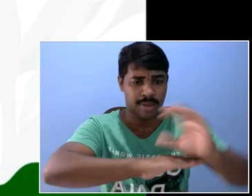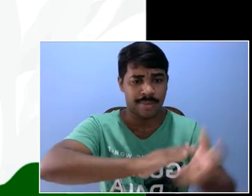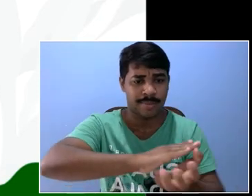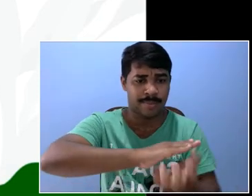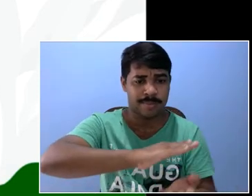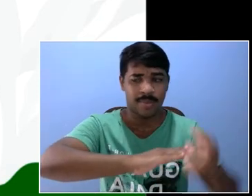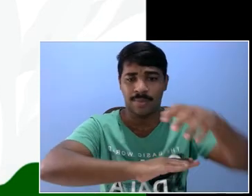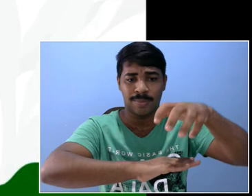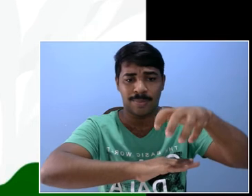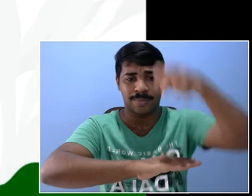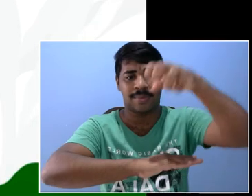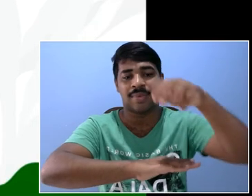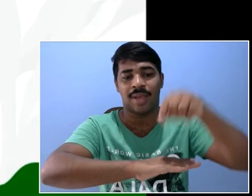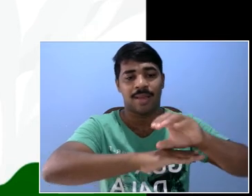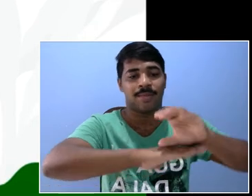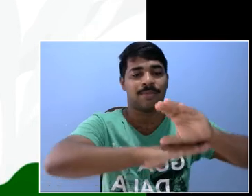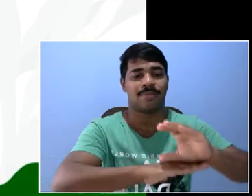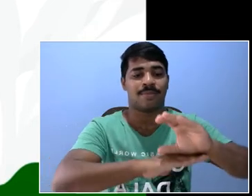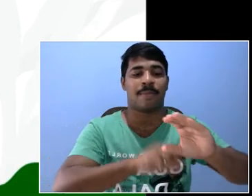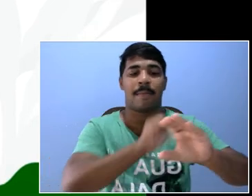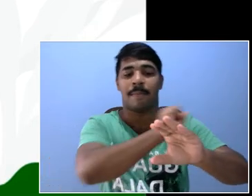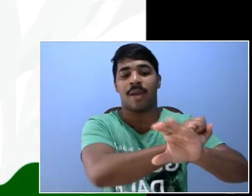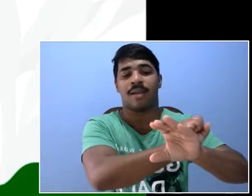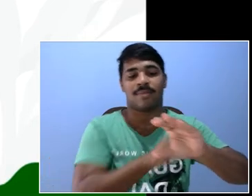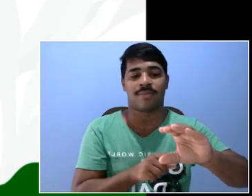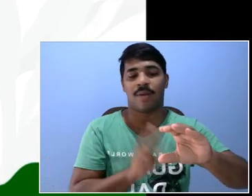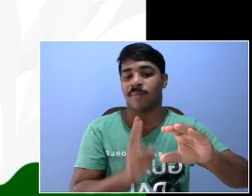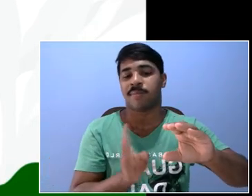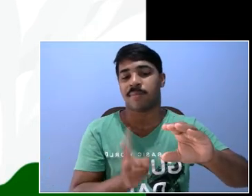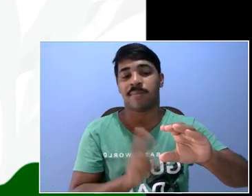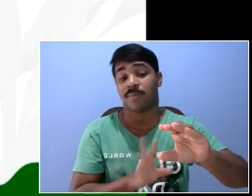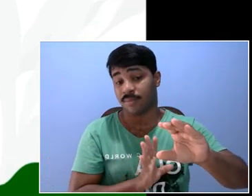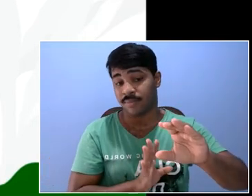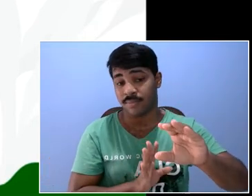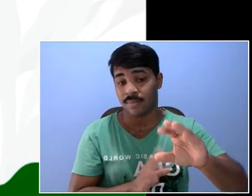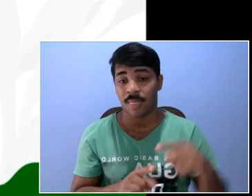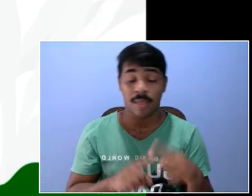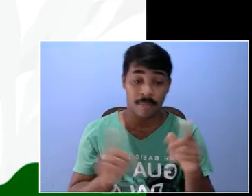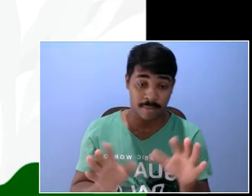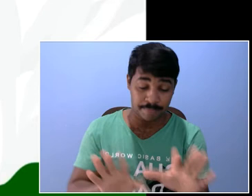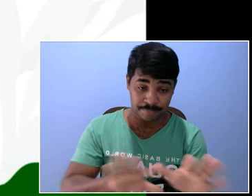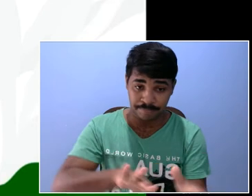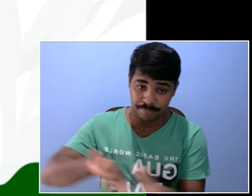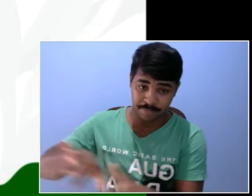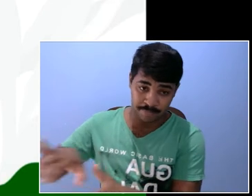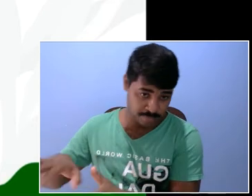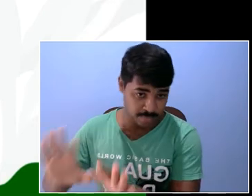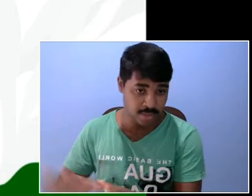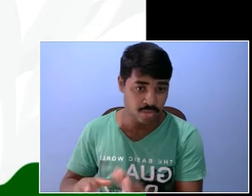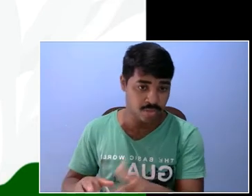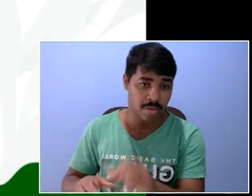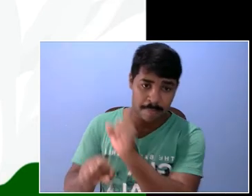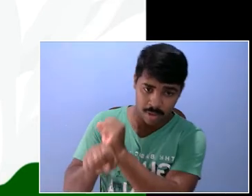parado. Agora, deixa eu apagar isso aqui. E o corpo em movimento? Vamos lá, então. Então,